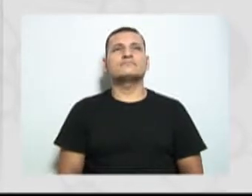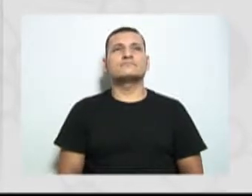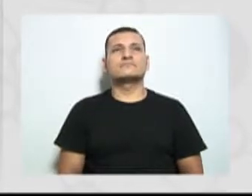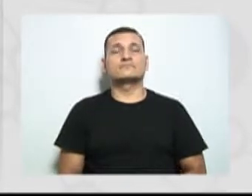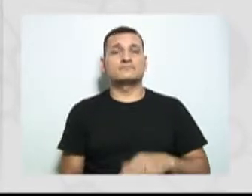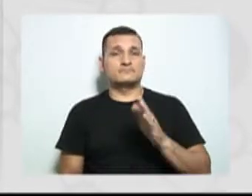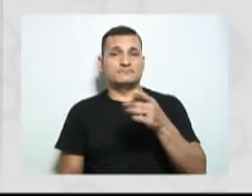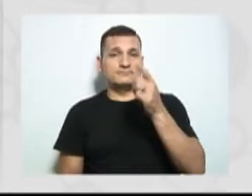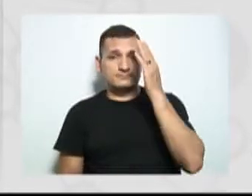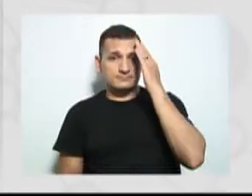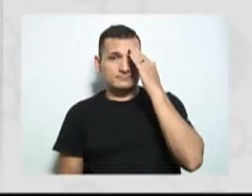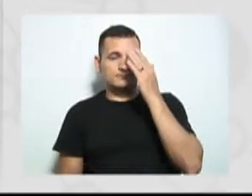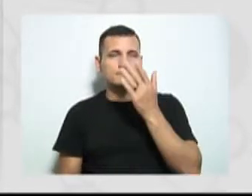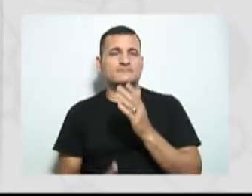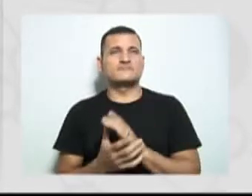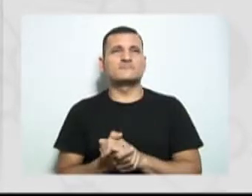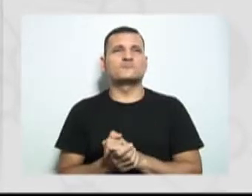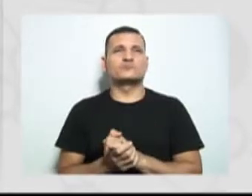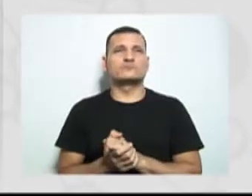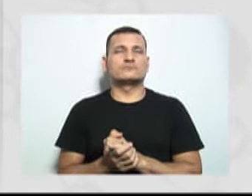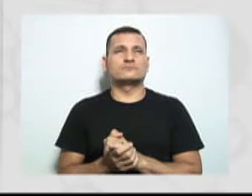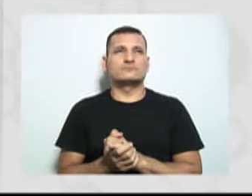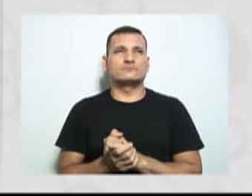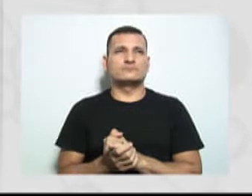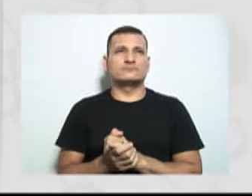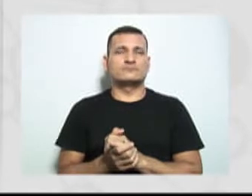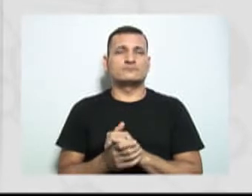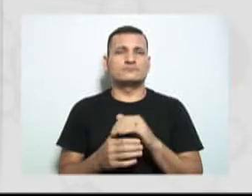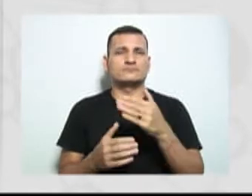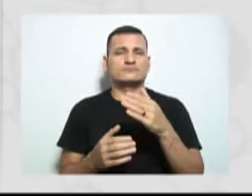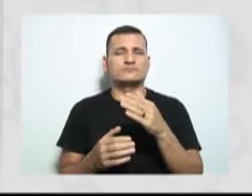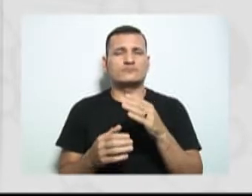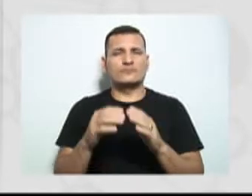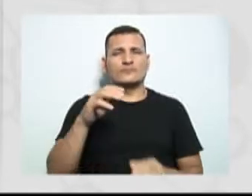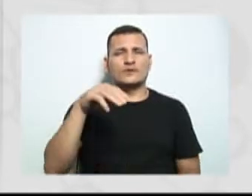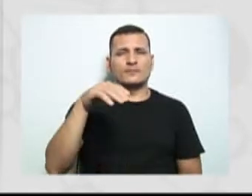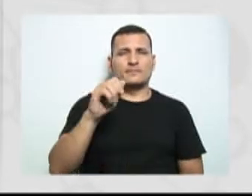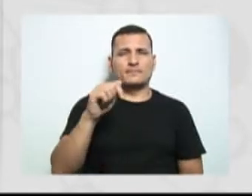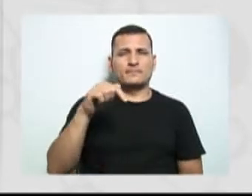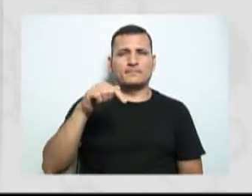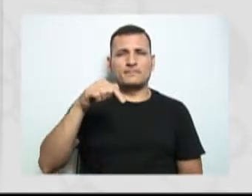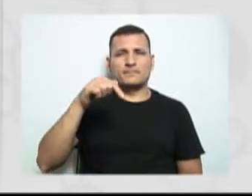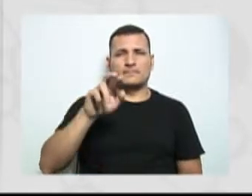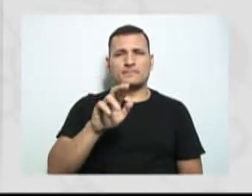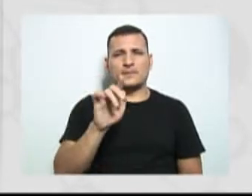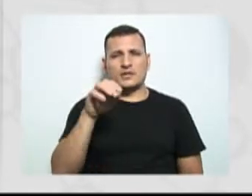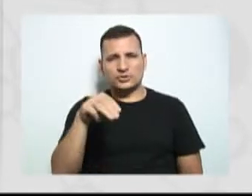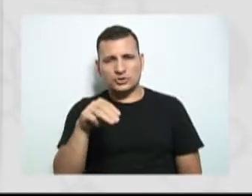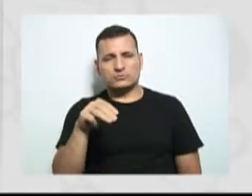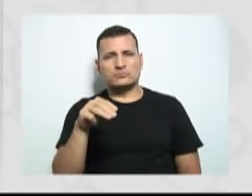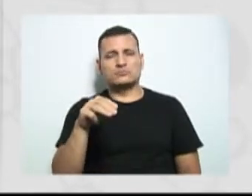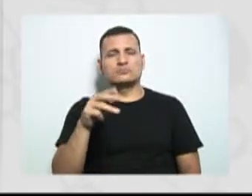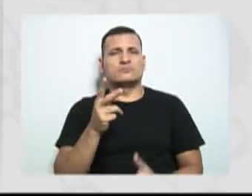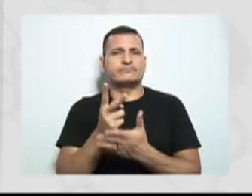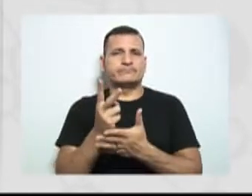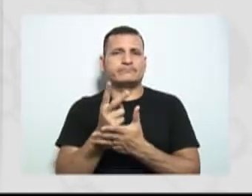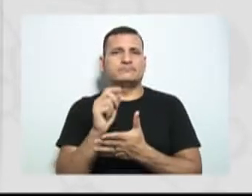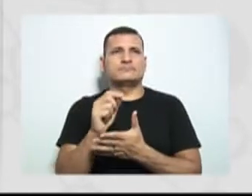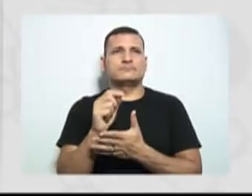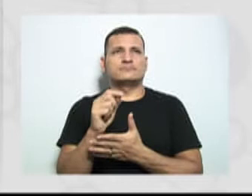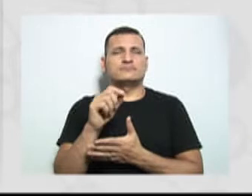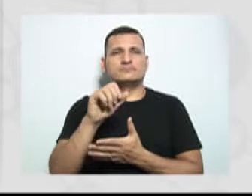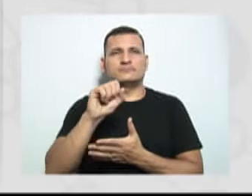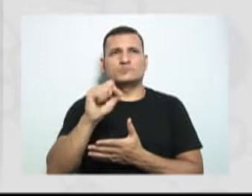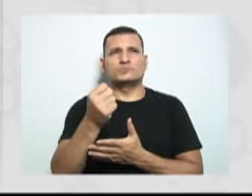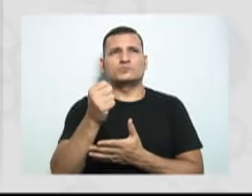sabiam o resultado. Então, a nossa margem de contribuição funciona dessa forma. Vocês vão sempre utilizar essa questão do